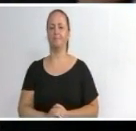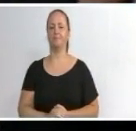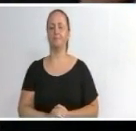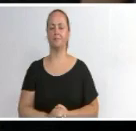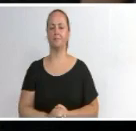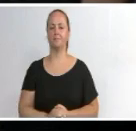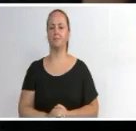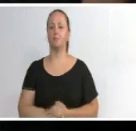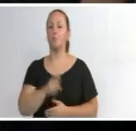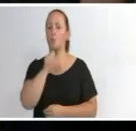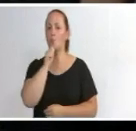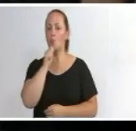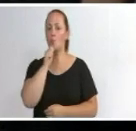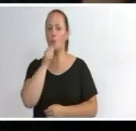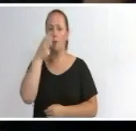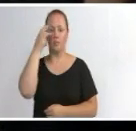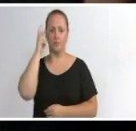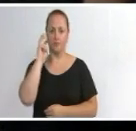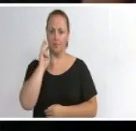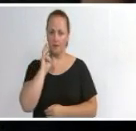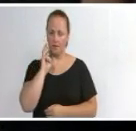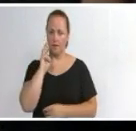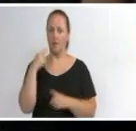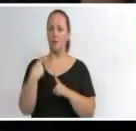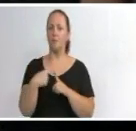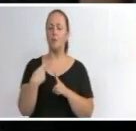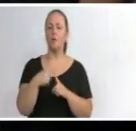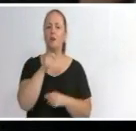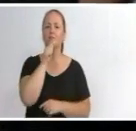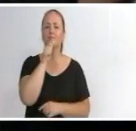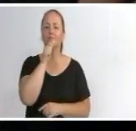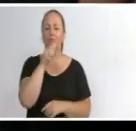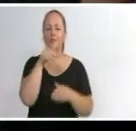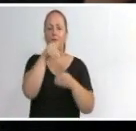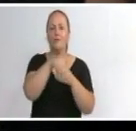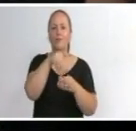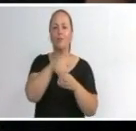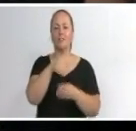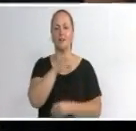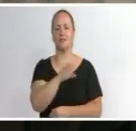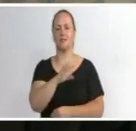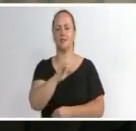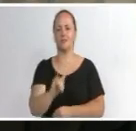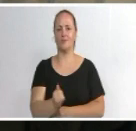Teve a ausência do vereador Vanderlei, que não esteve lá para votar na CCJ.